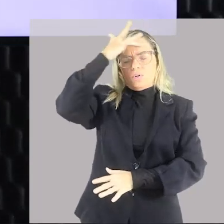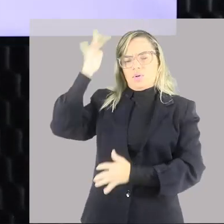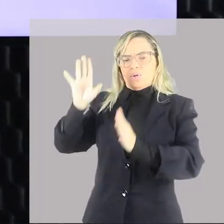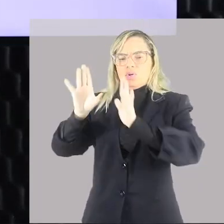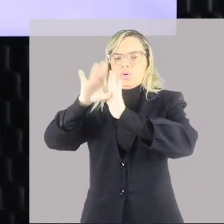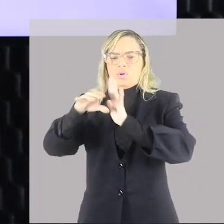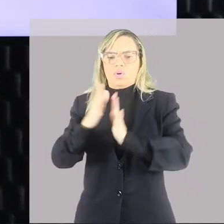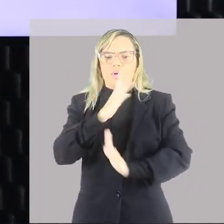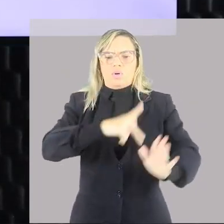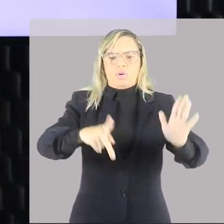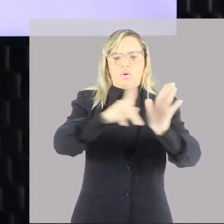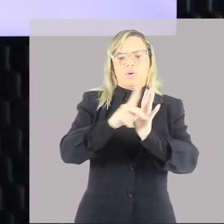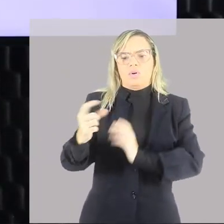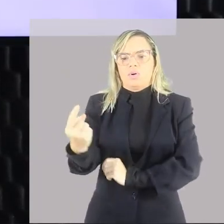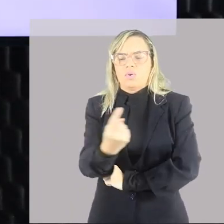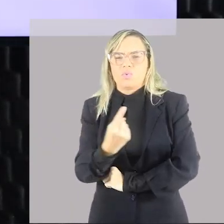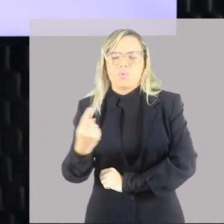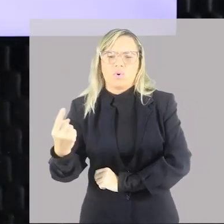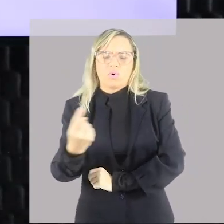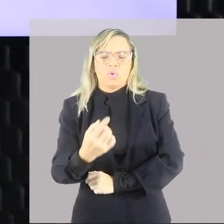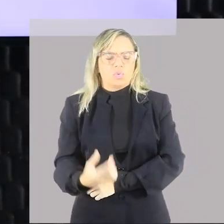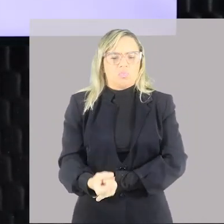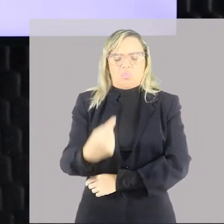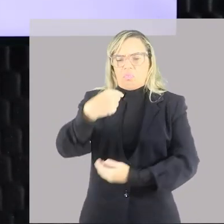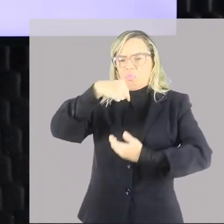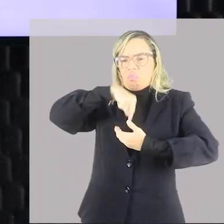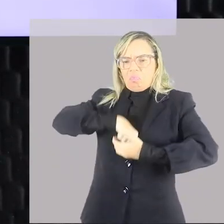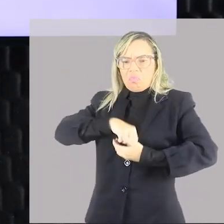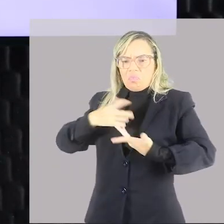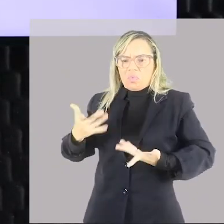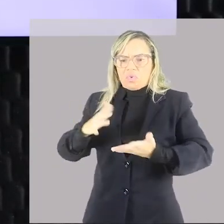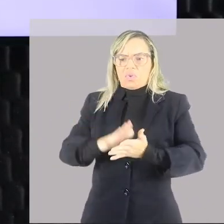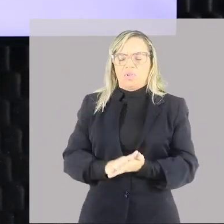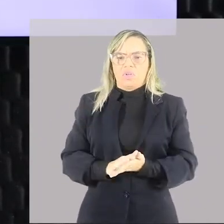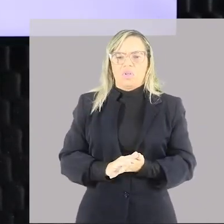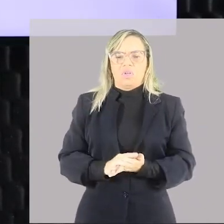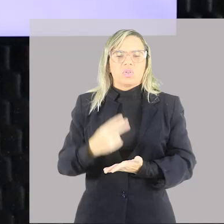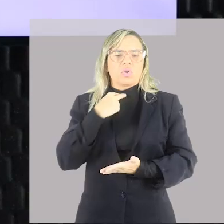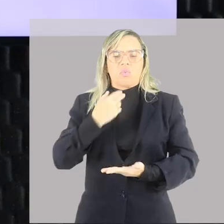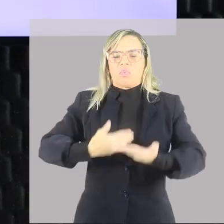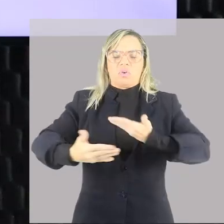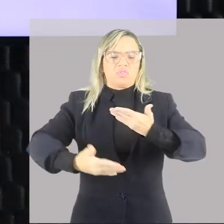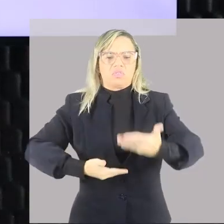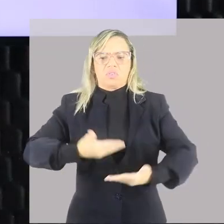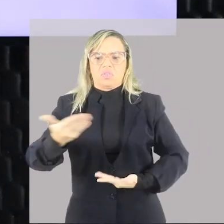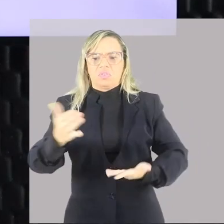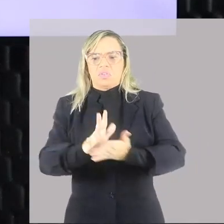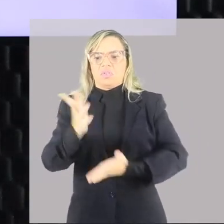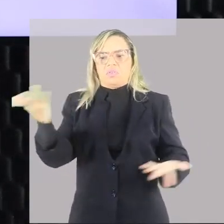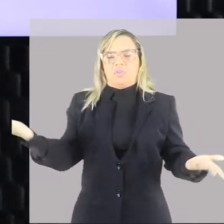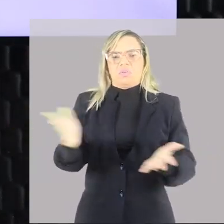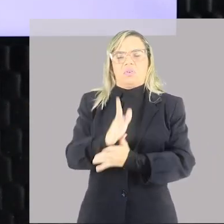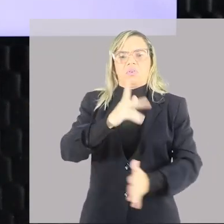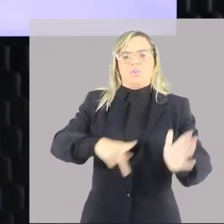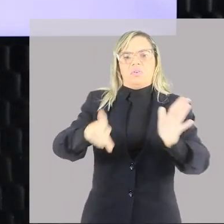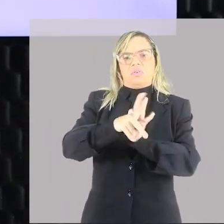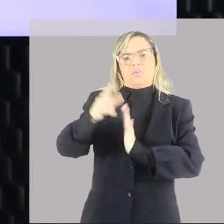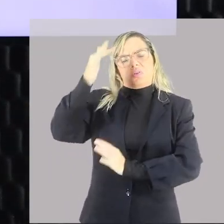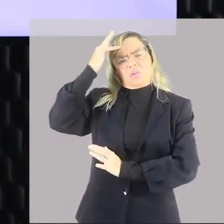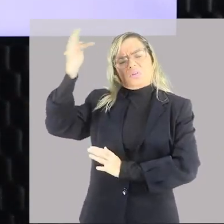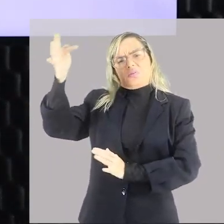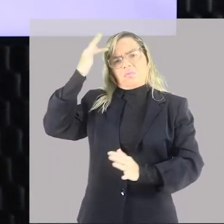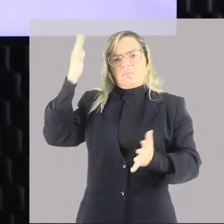próprio, individual, pessoal e intransferível do que seja a própria filosofia ou a